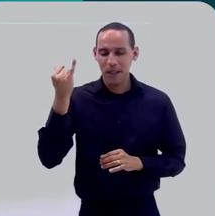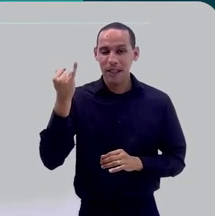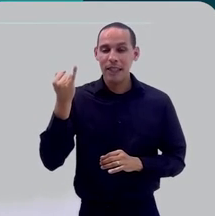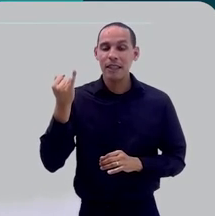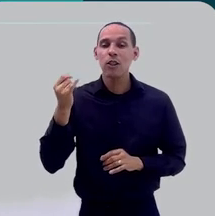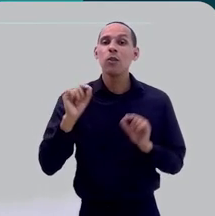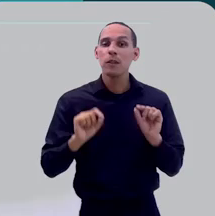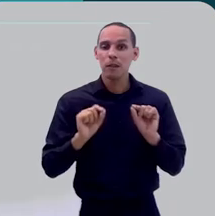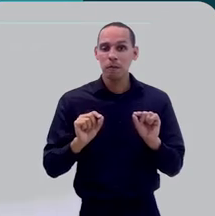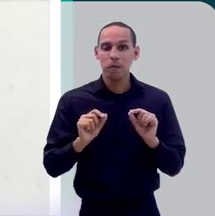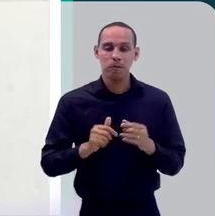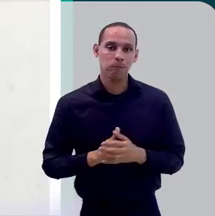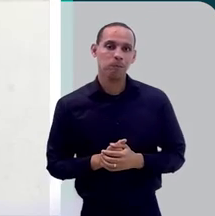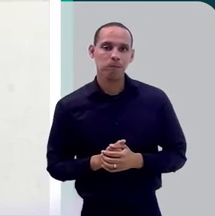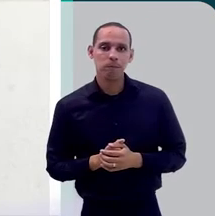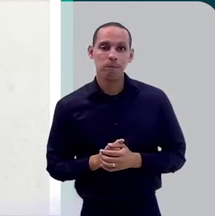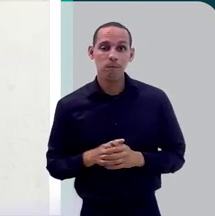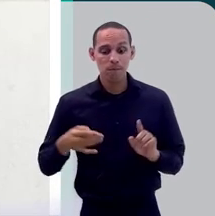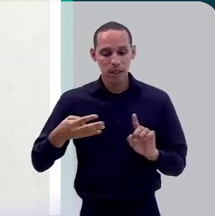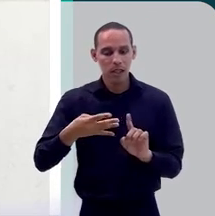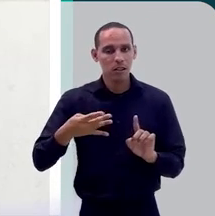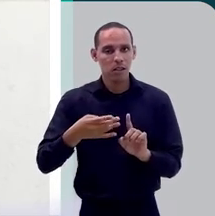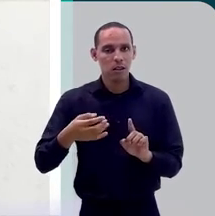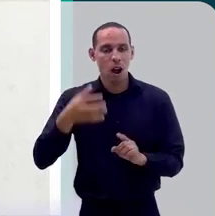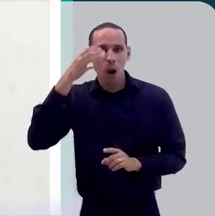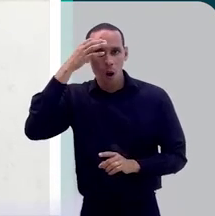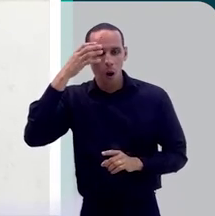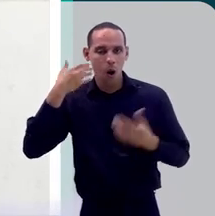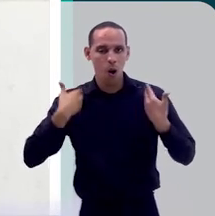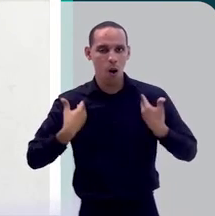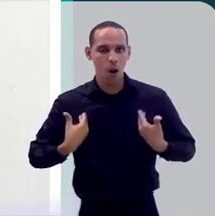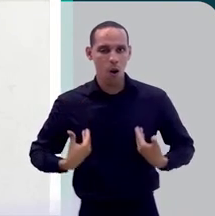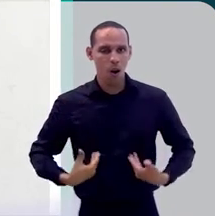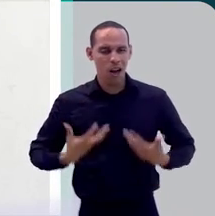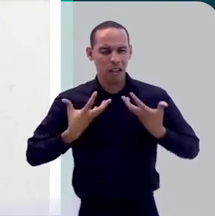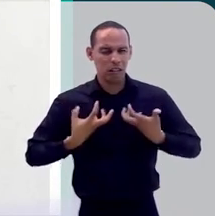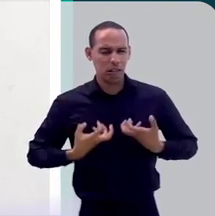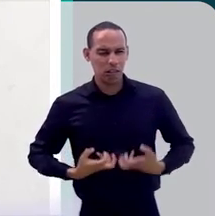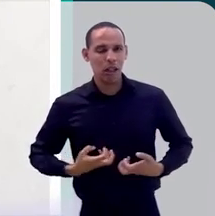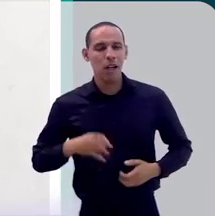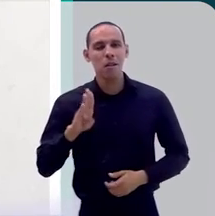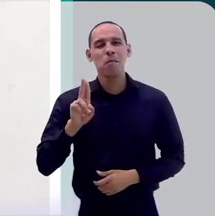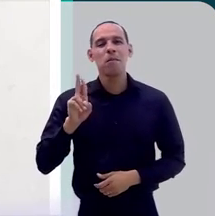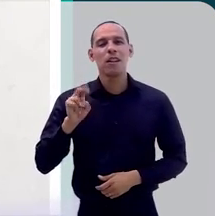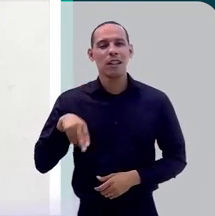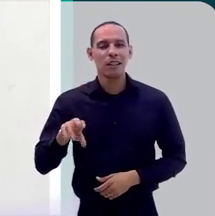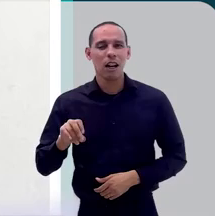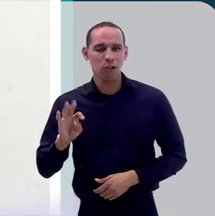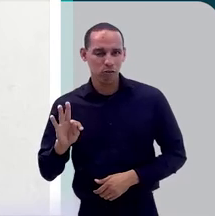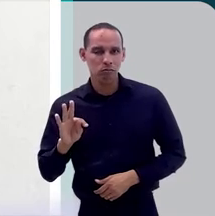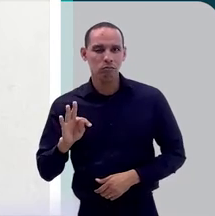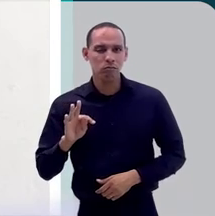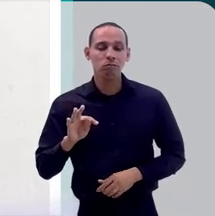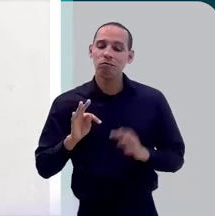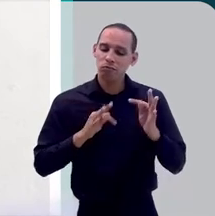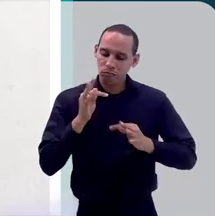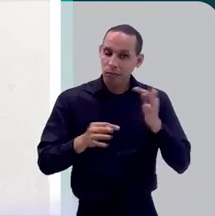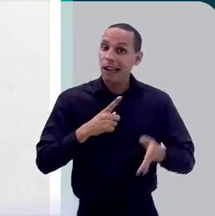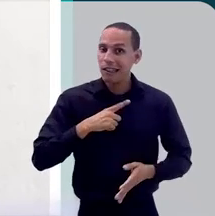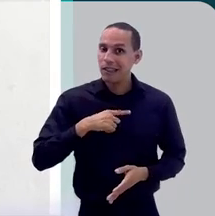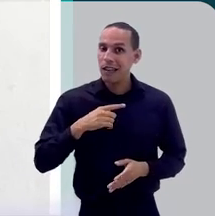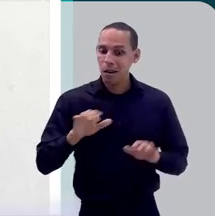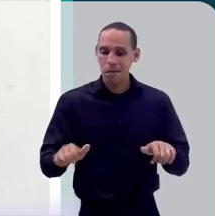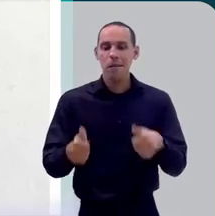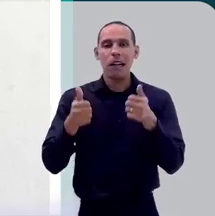acho importante? É o fato de que a síndrome de burnout, ela tem tratamento. E a pessoa